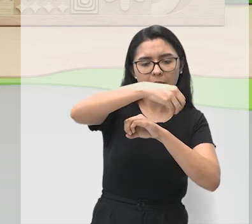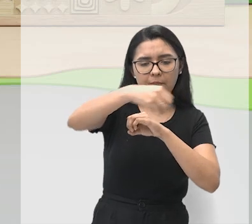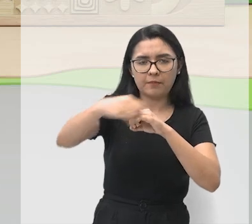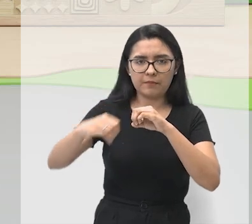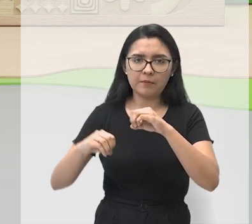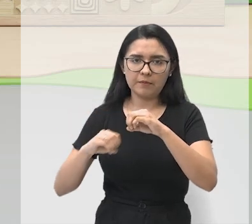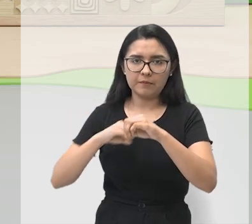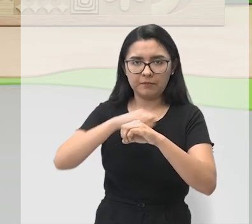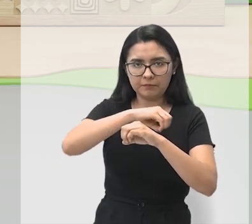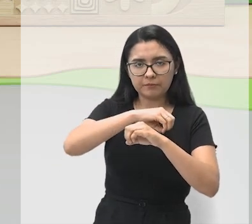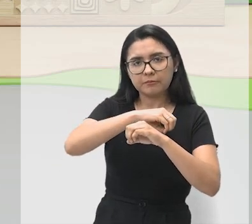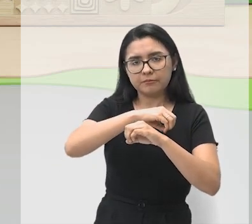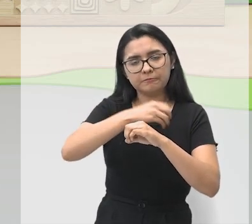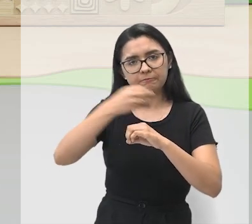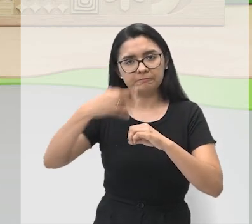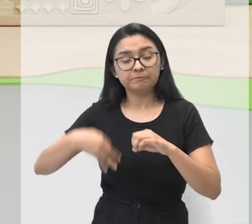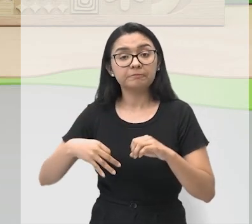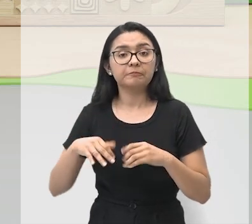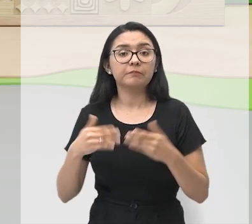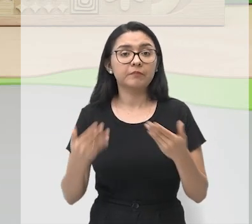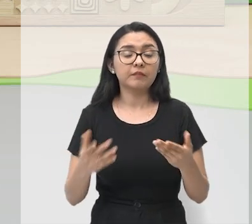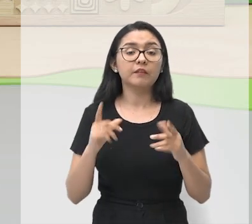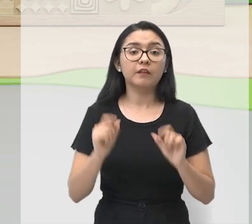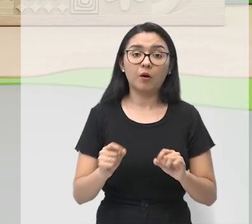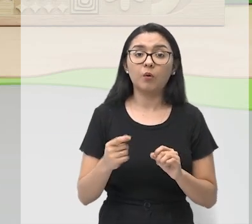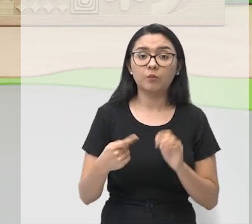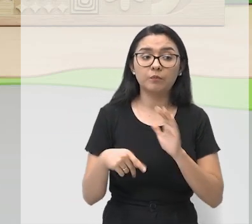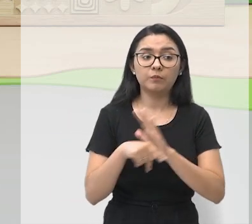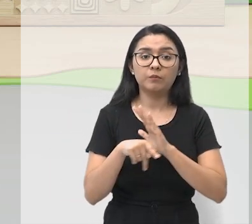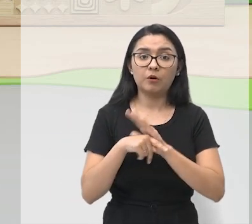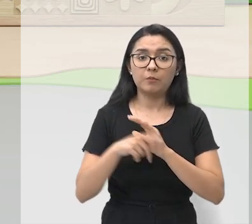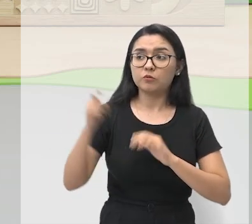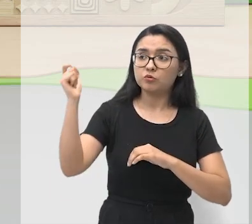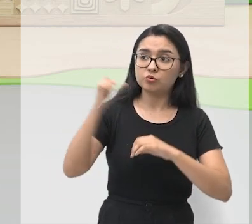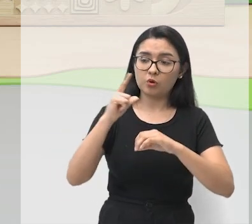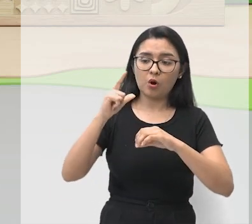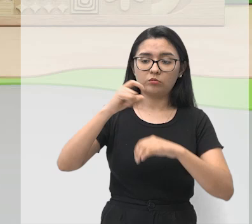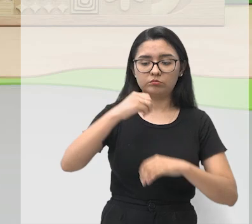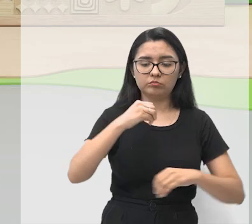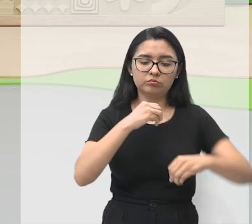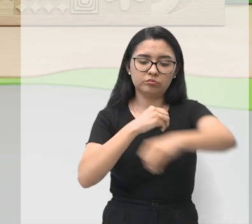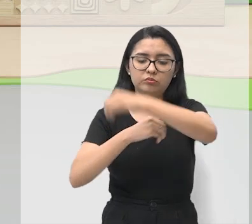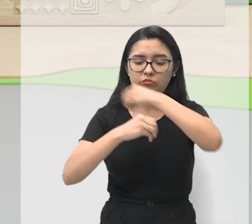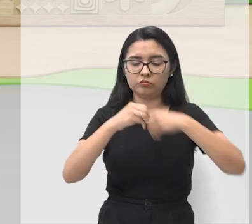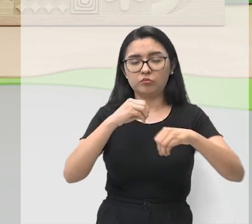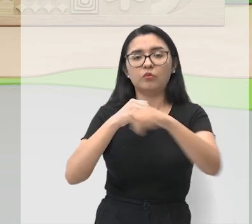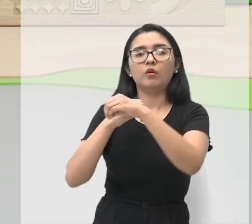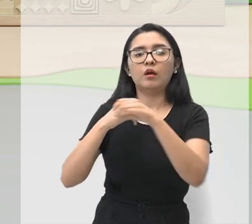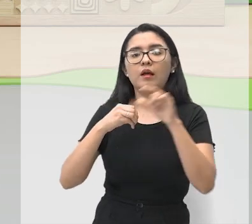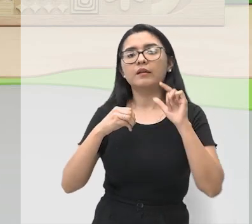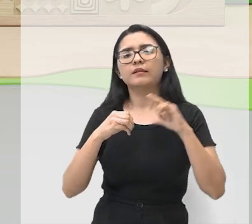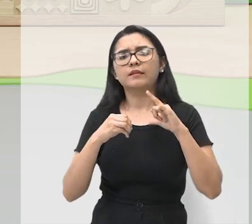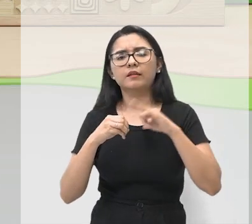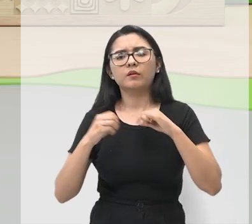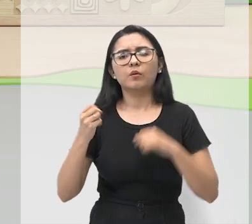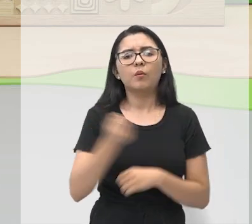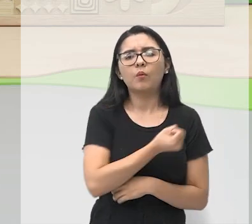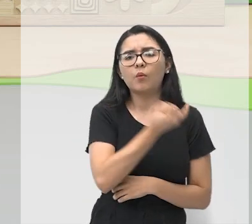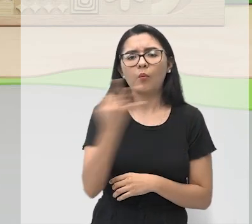solar. E o nosso sistema solar, ele é composto por